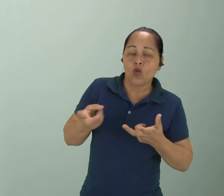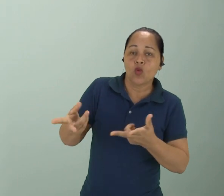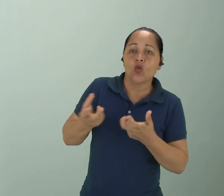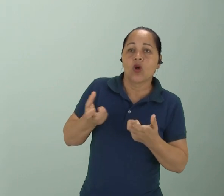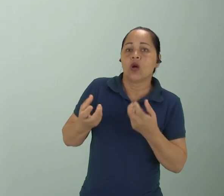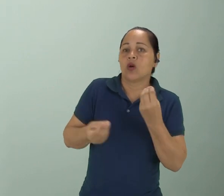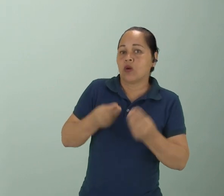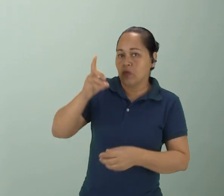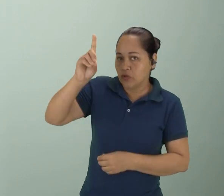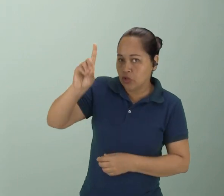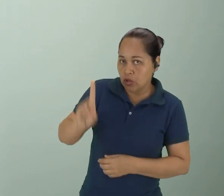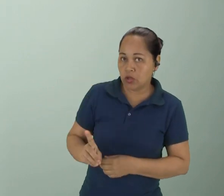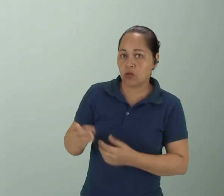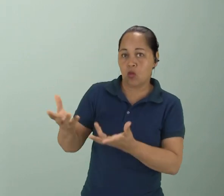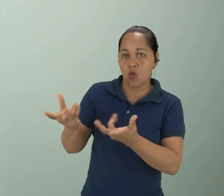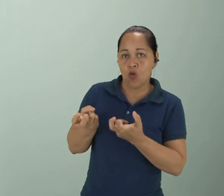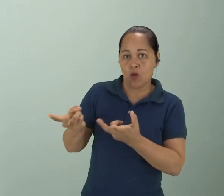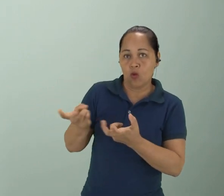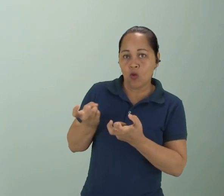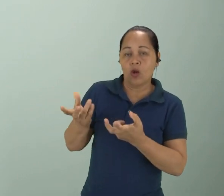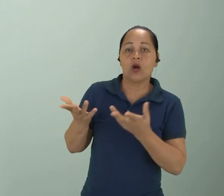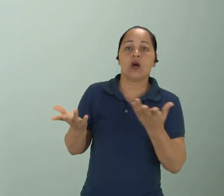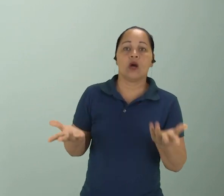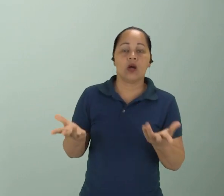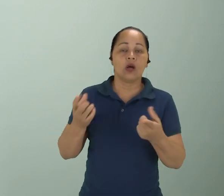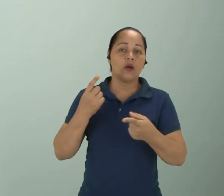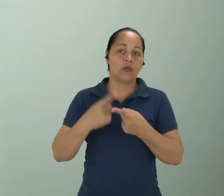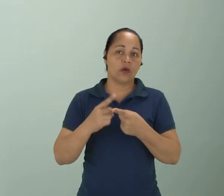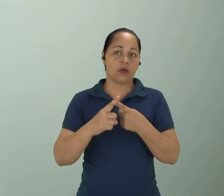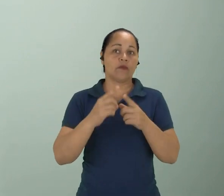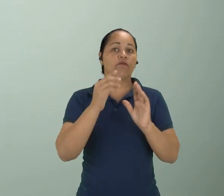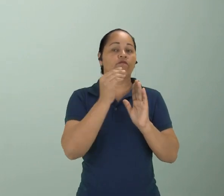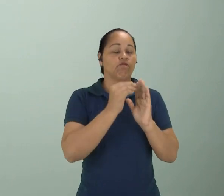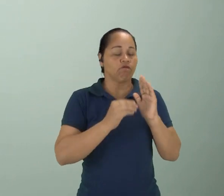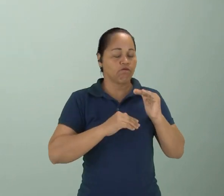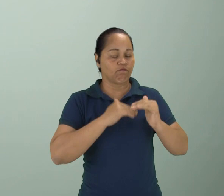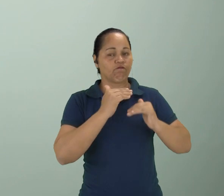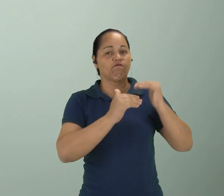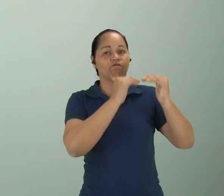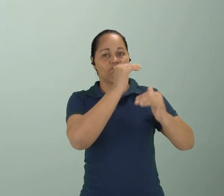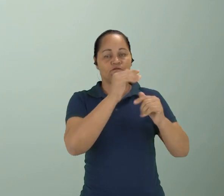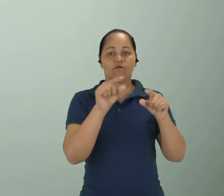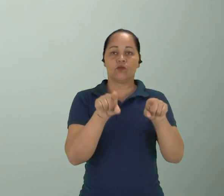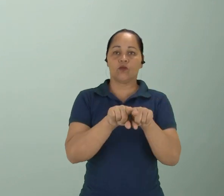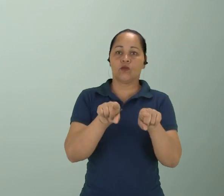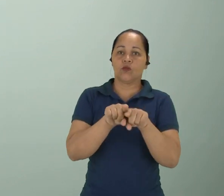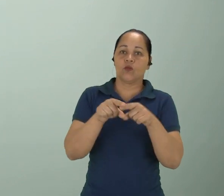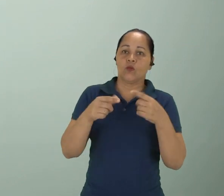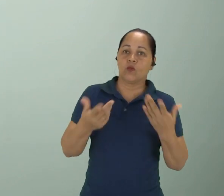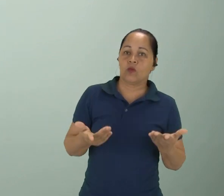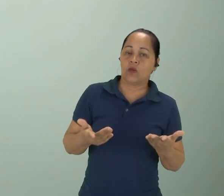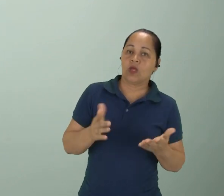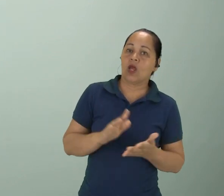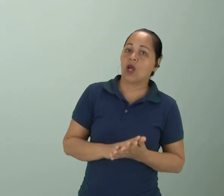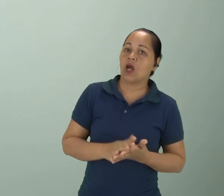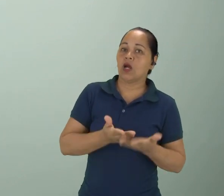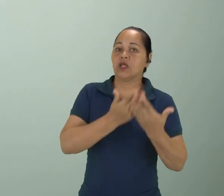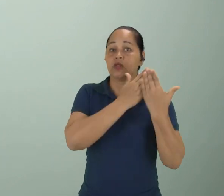né já é um avanço nessa agenda então por exemplo o a